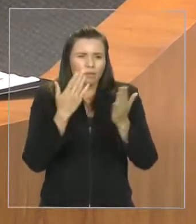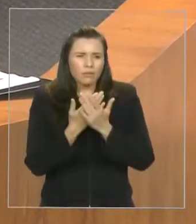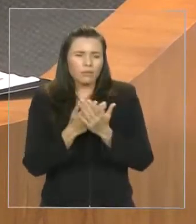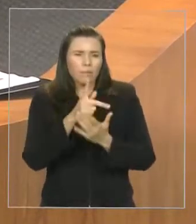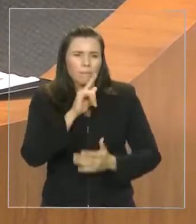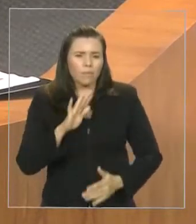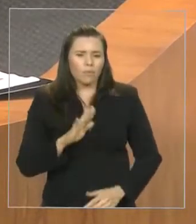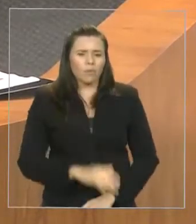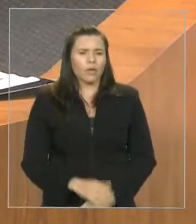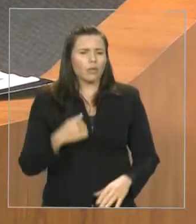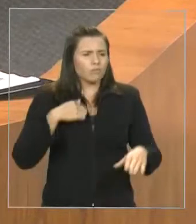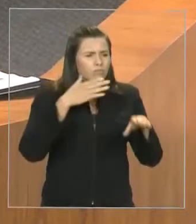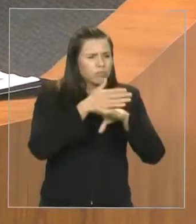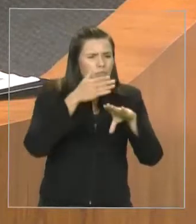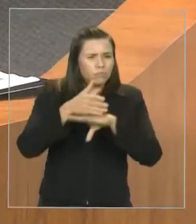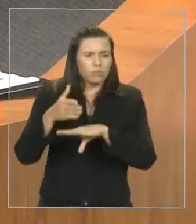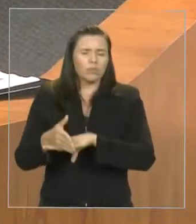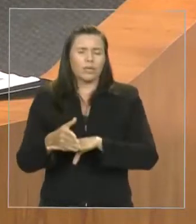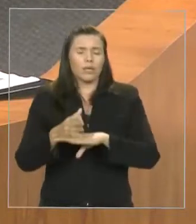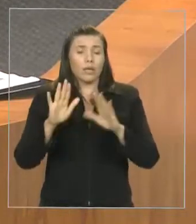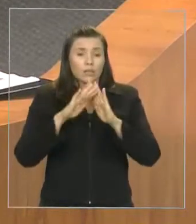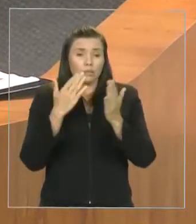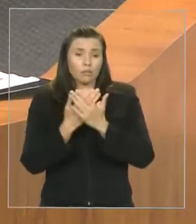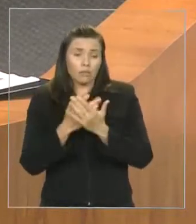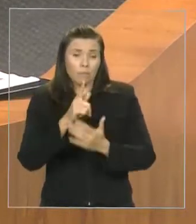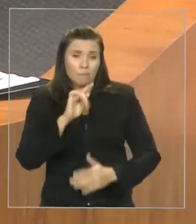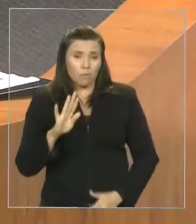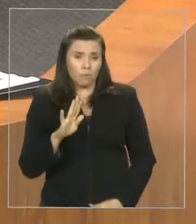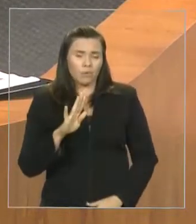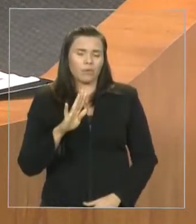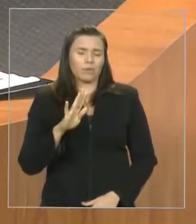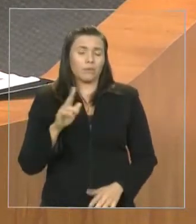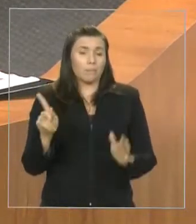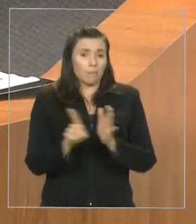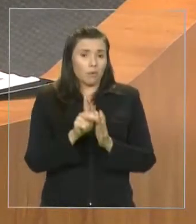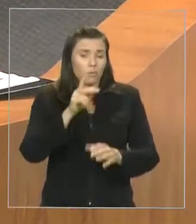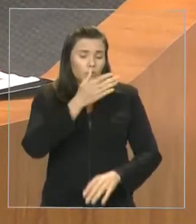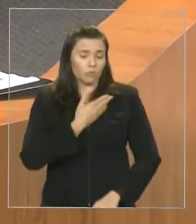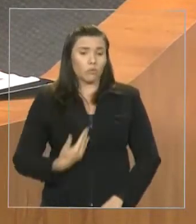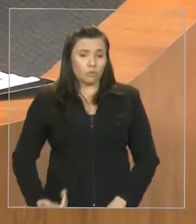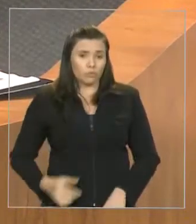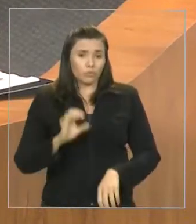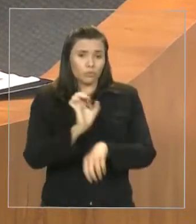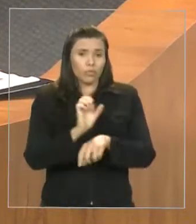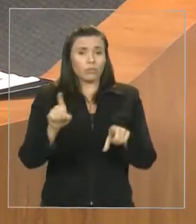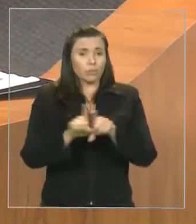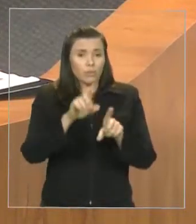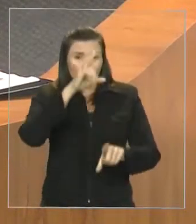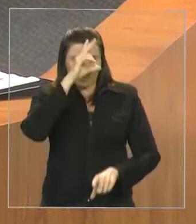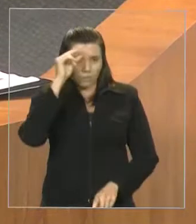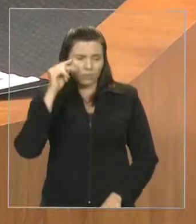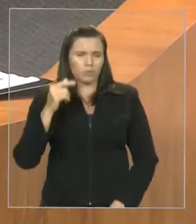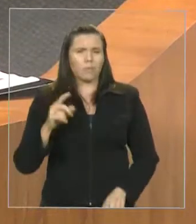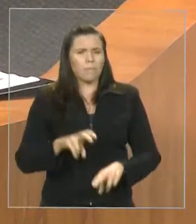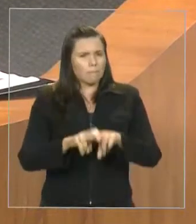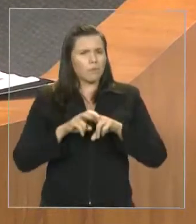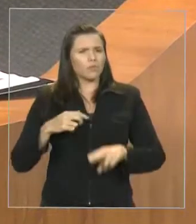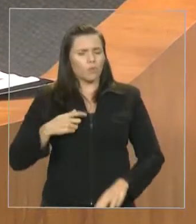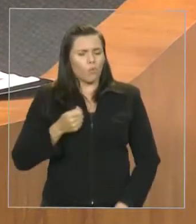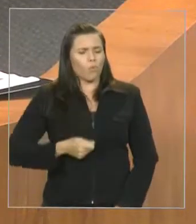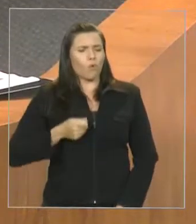públicas municipais e estaduais. Temos cobrado da Prefeitura de São Luís e de